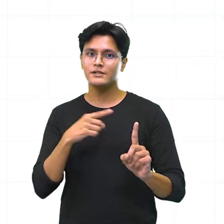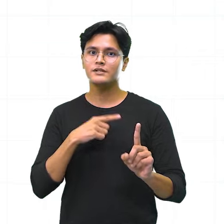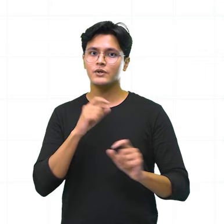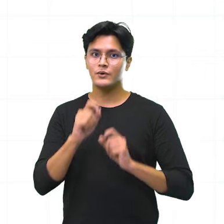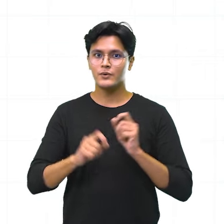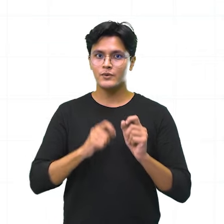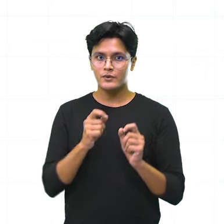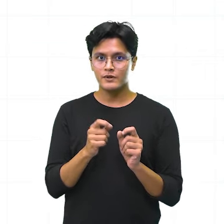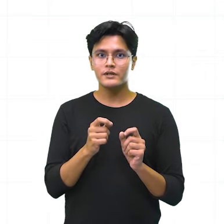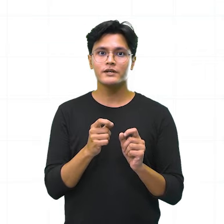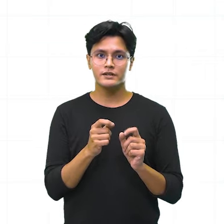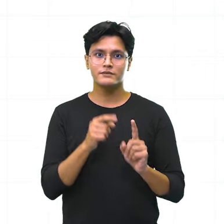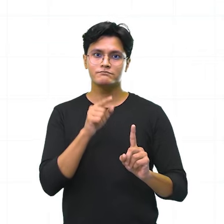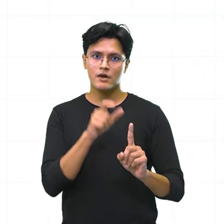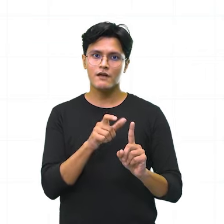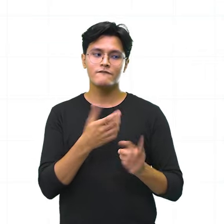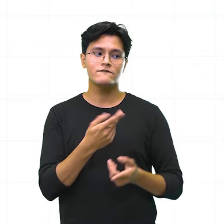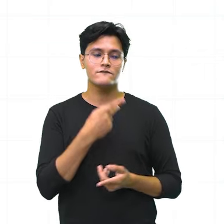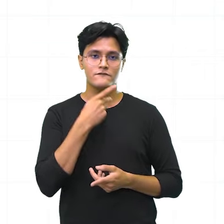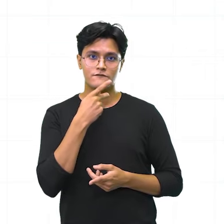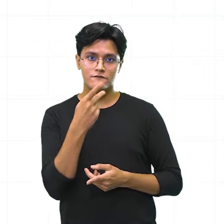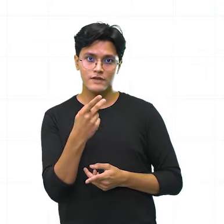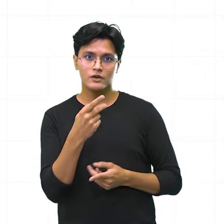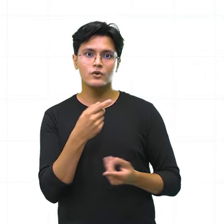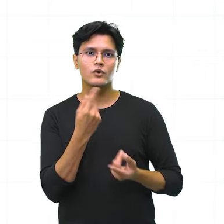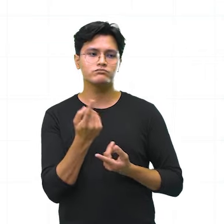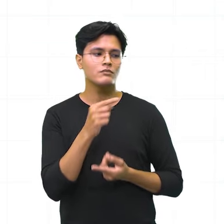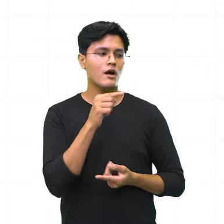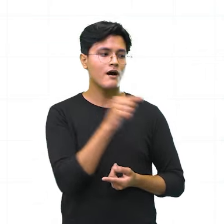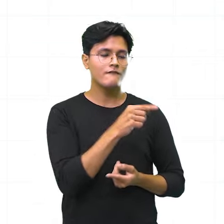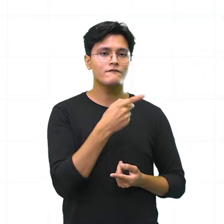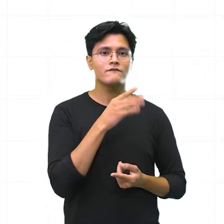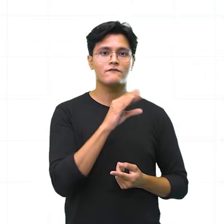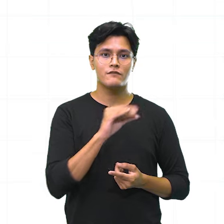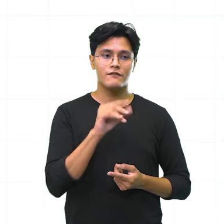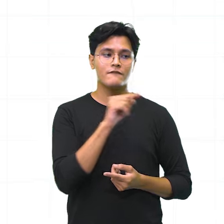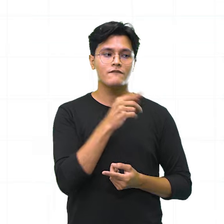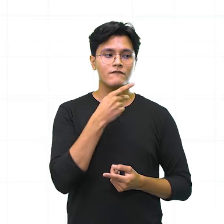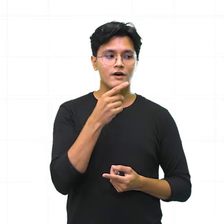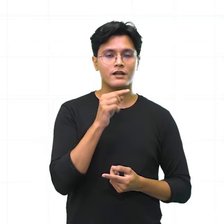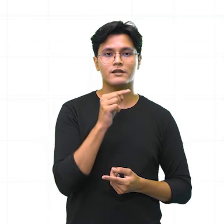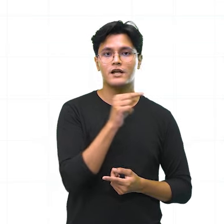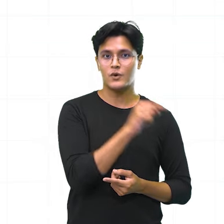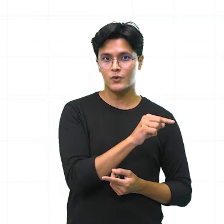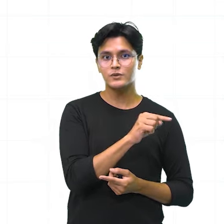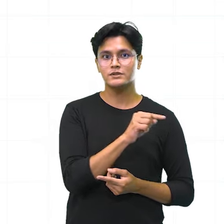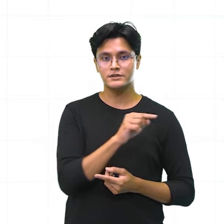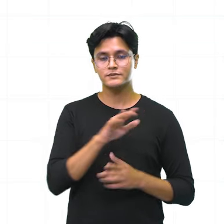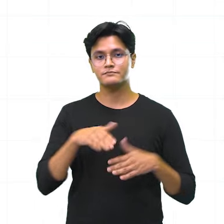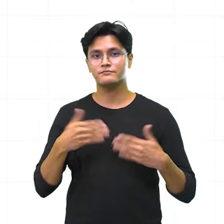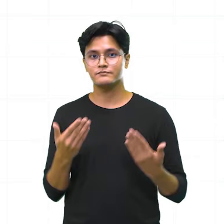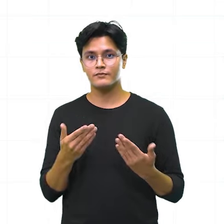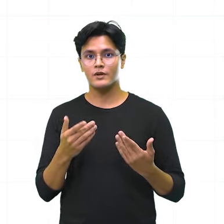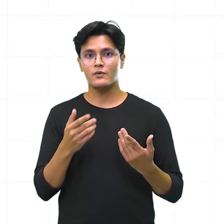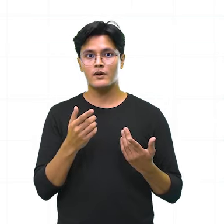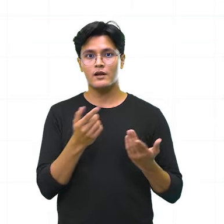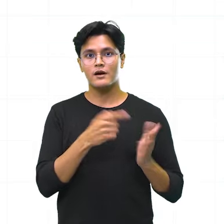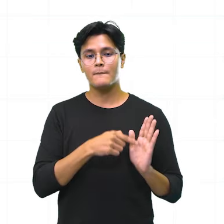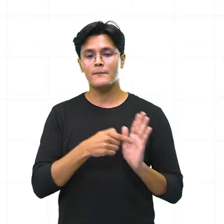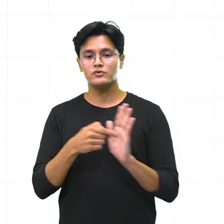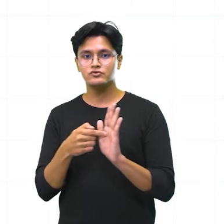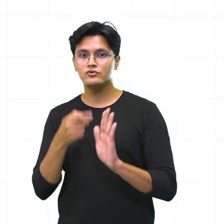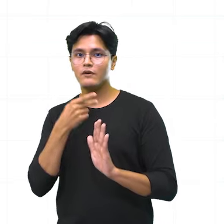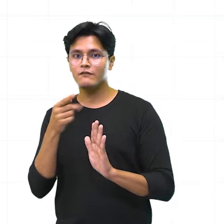fala dessa amiga que recebeu a primeira informação. Ela recebeu a primeira informação e aí ela direcionou